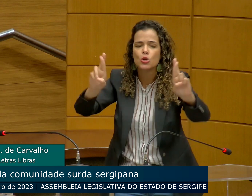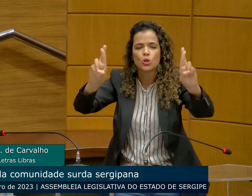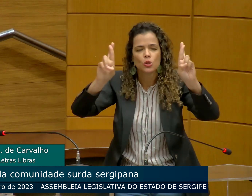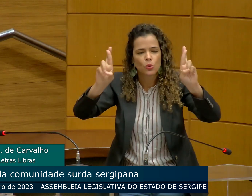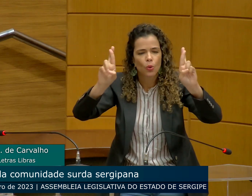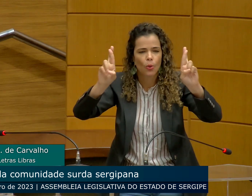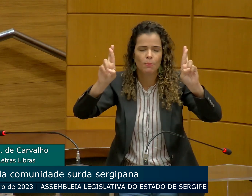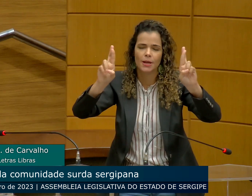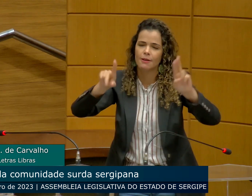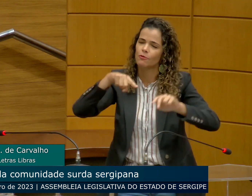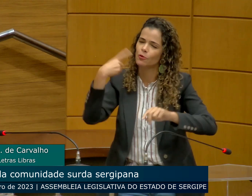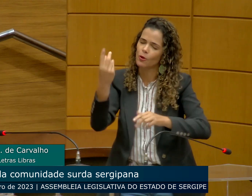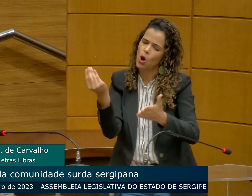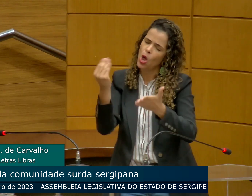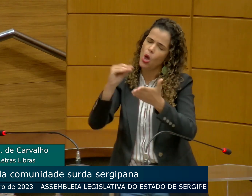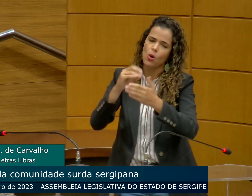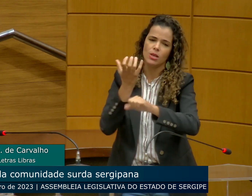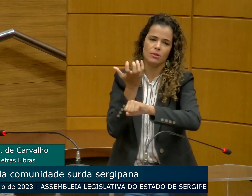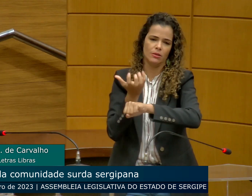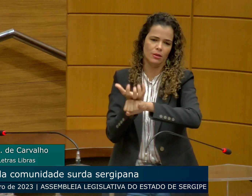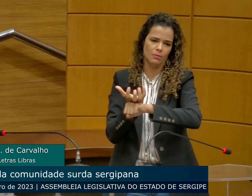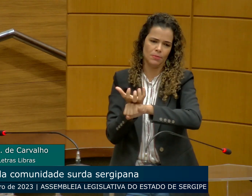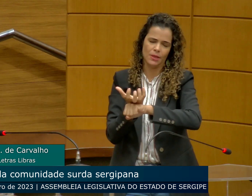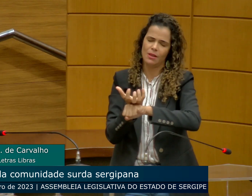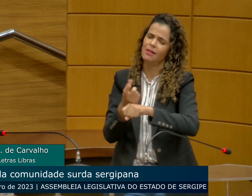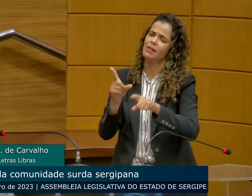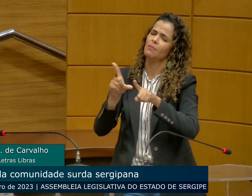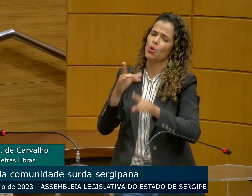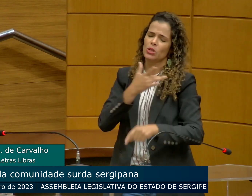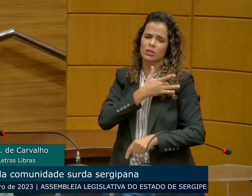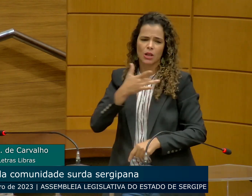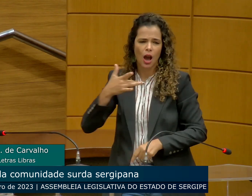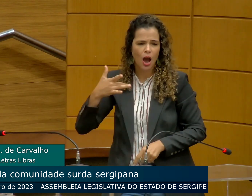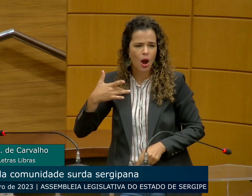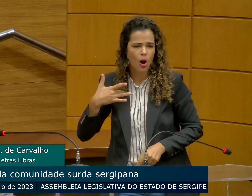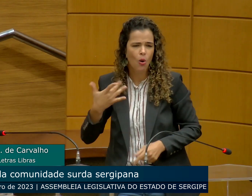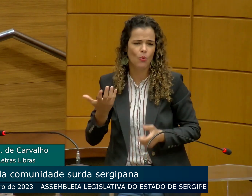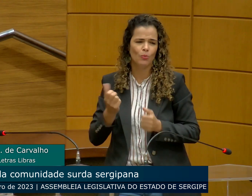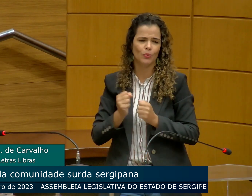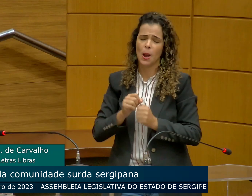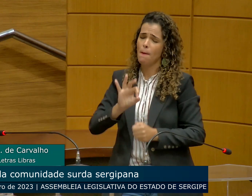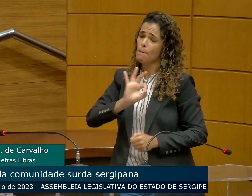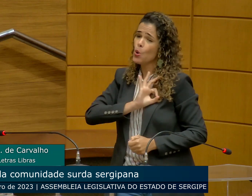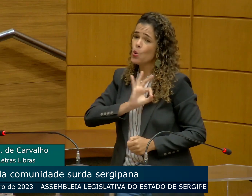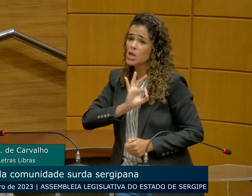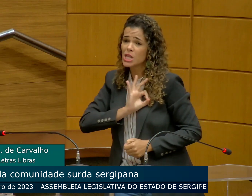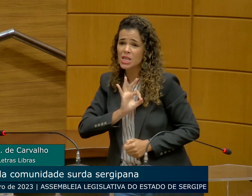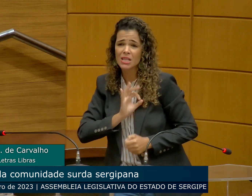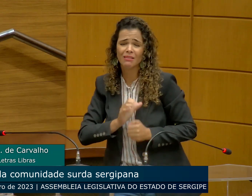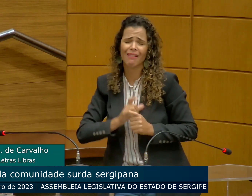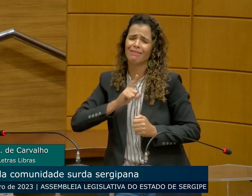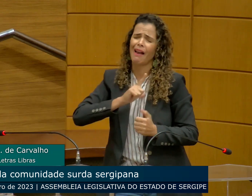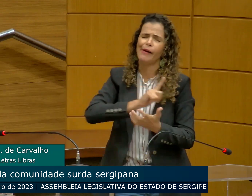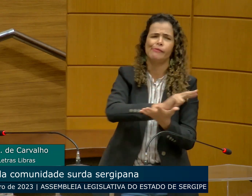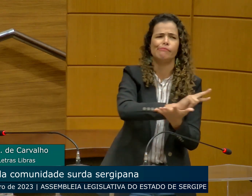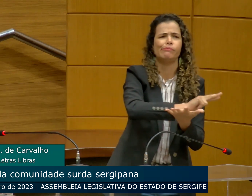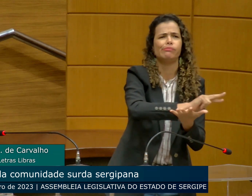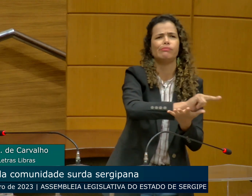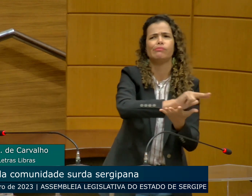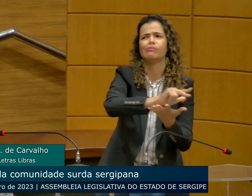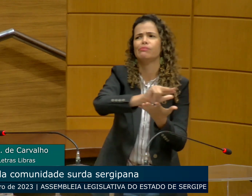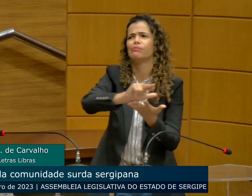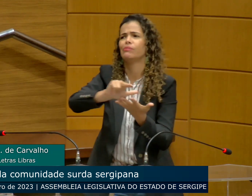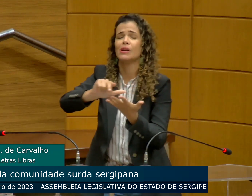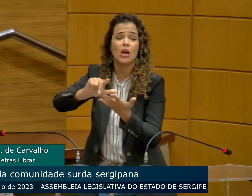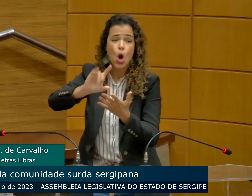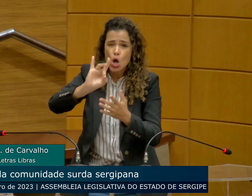me capacitando para tudo aquilo. Mas não foi só sorte, né? Não foi isso. Foi esforço, né?